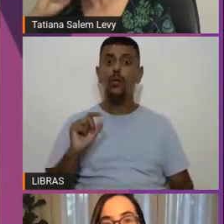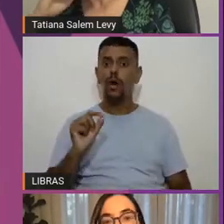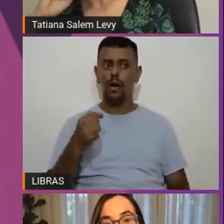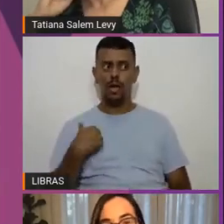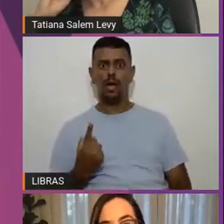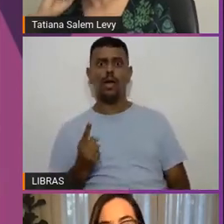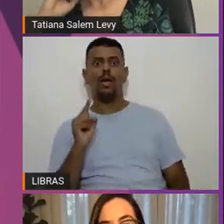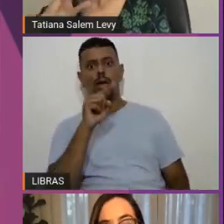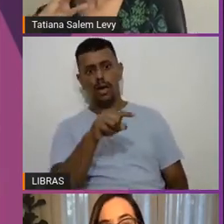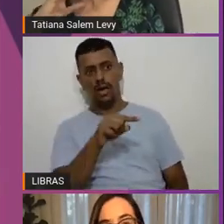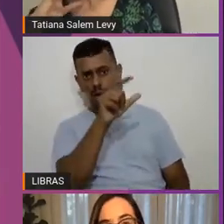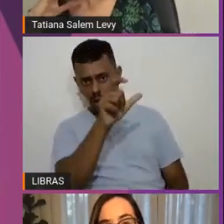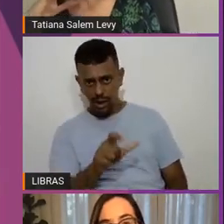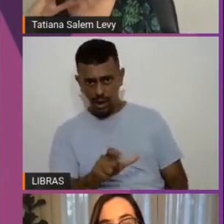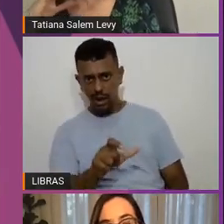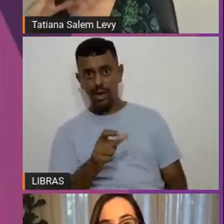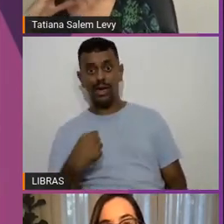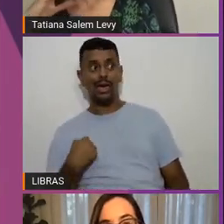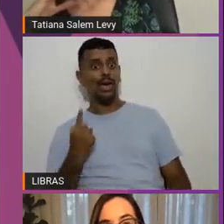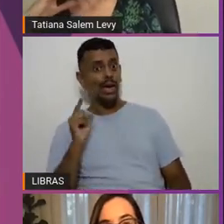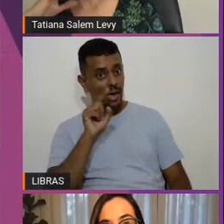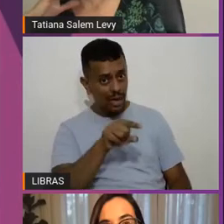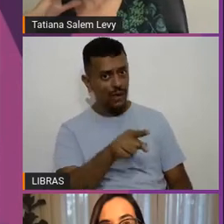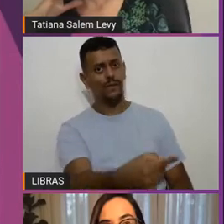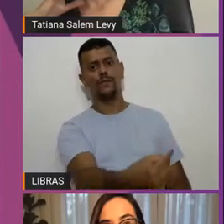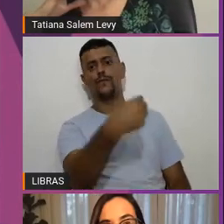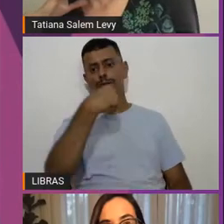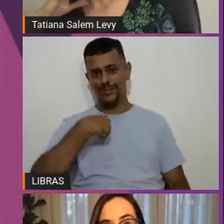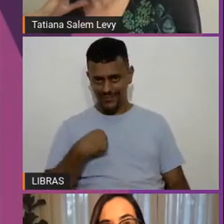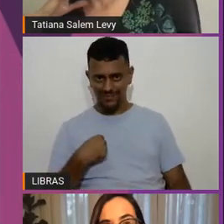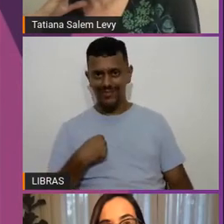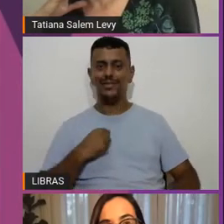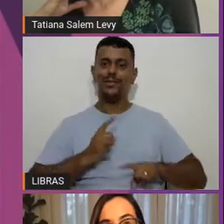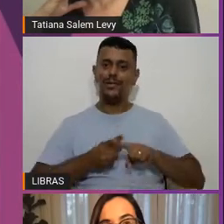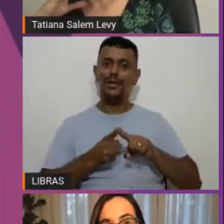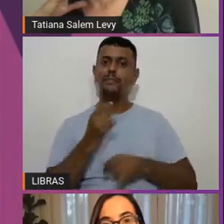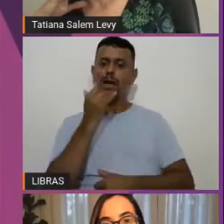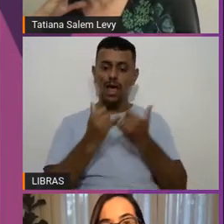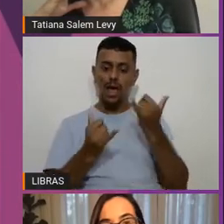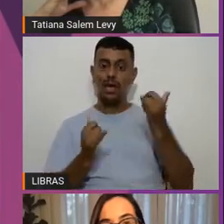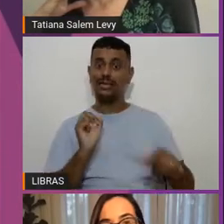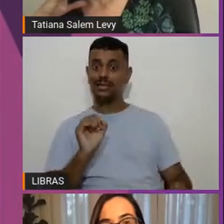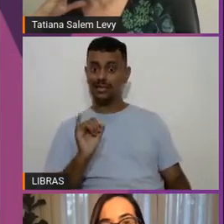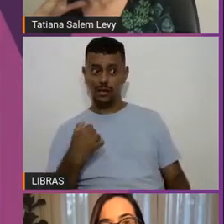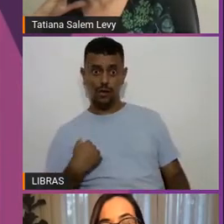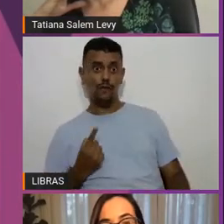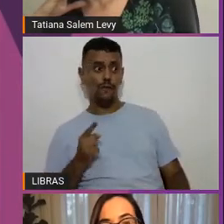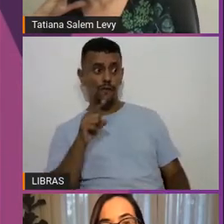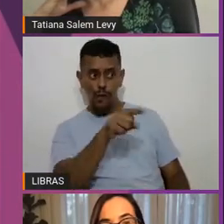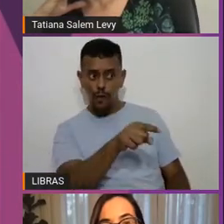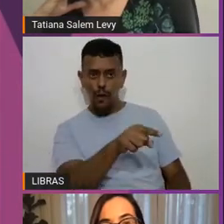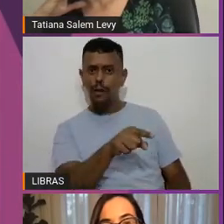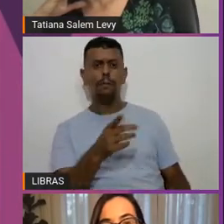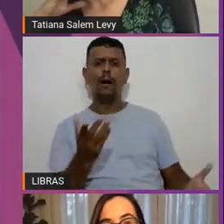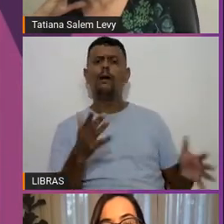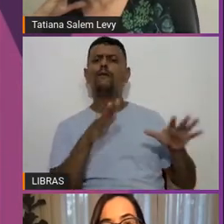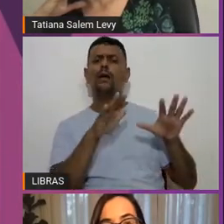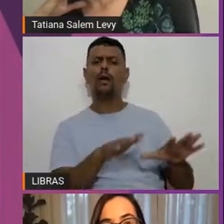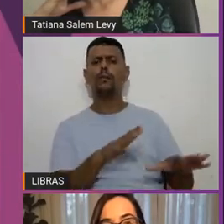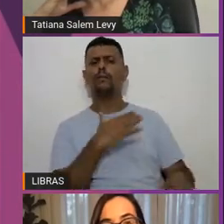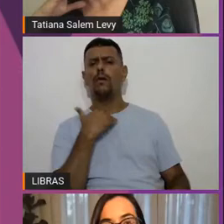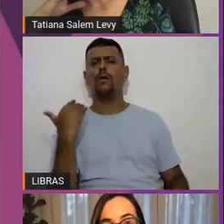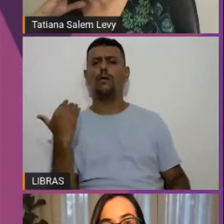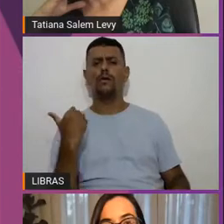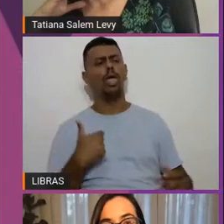porque eu acho que acontece um tipo de morte né quando a gente vai para o outro e fica lá e aí serve outro expectativa do outro tribo